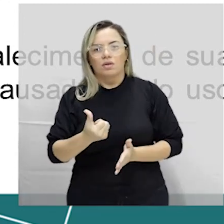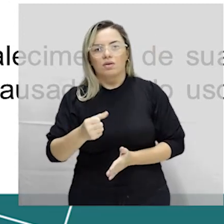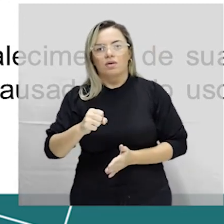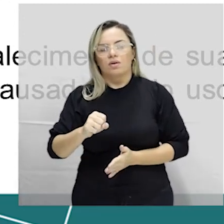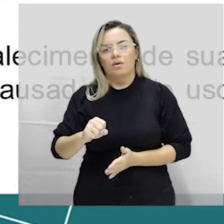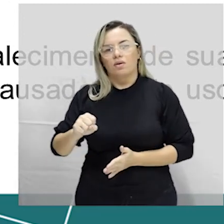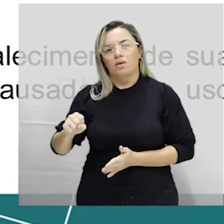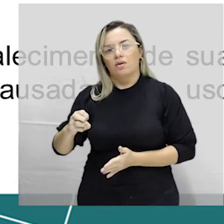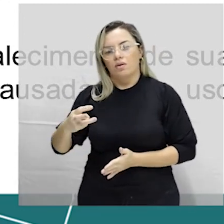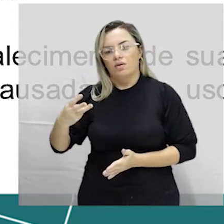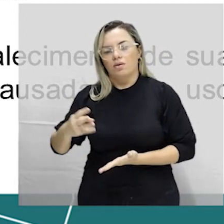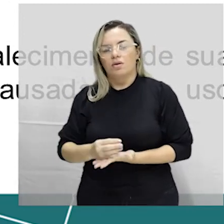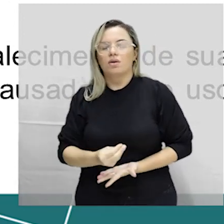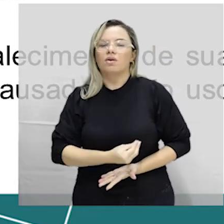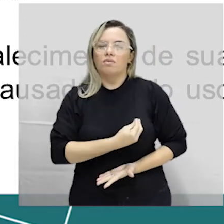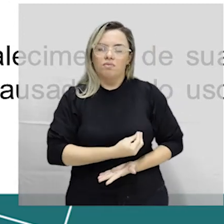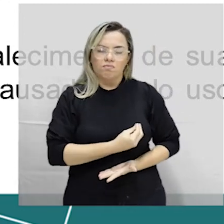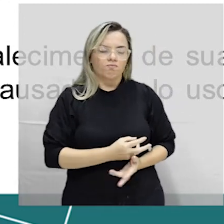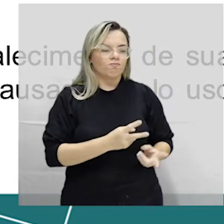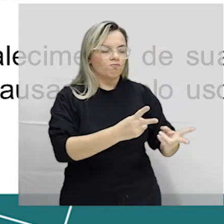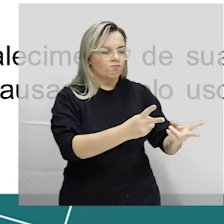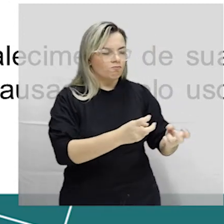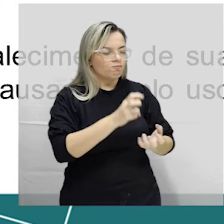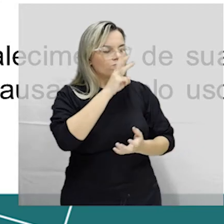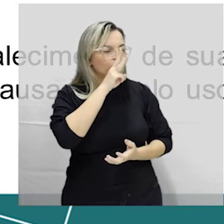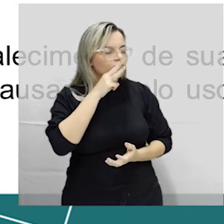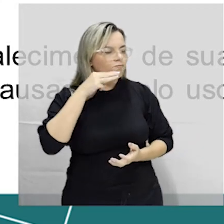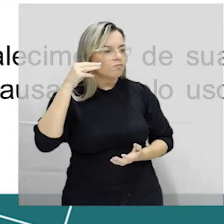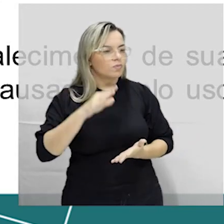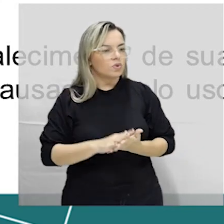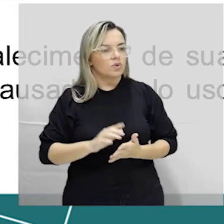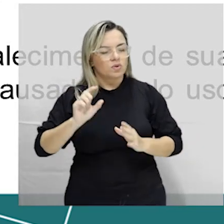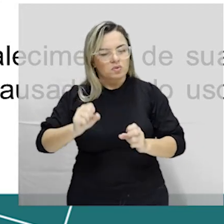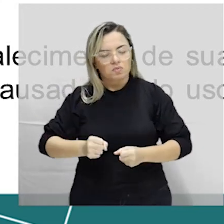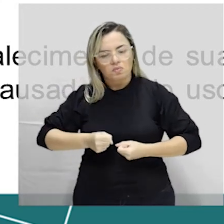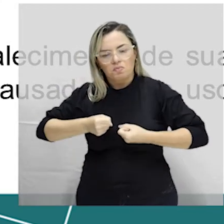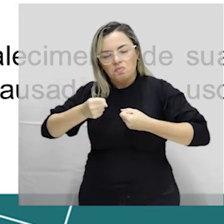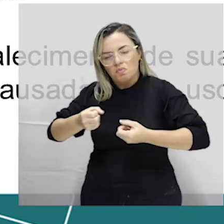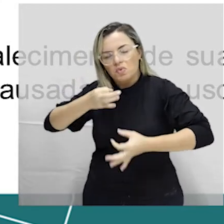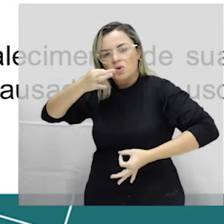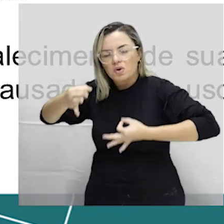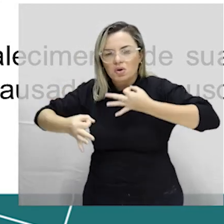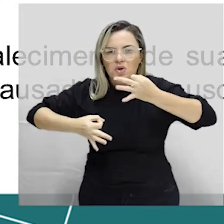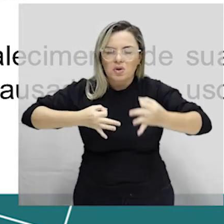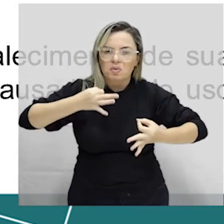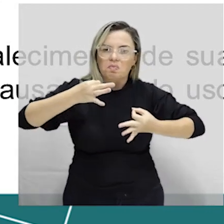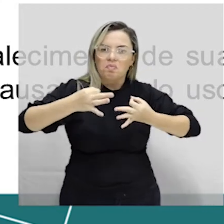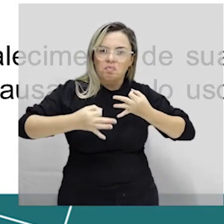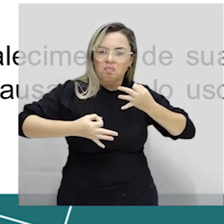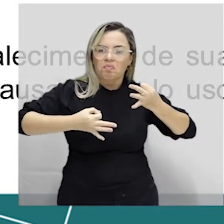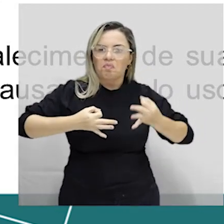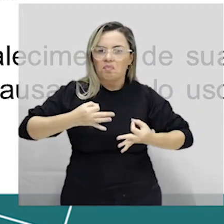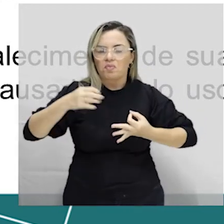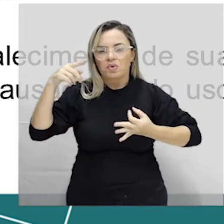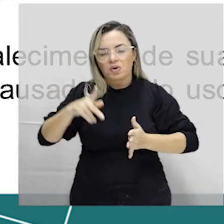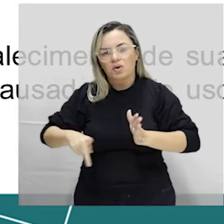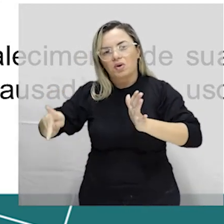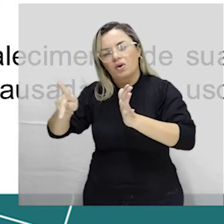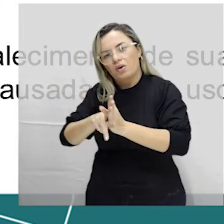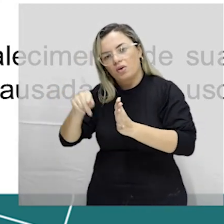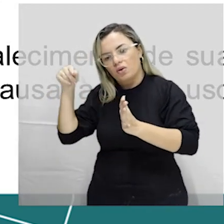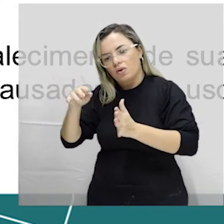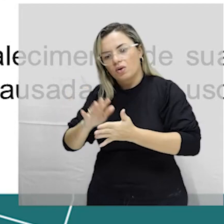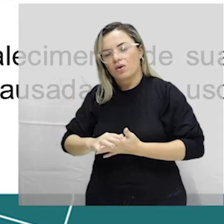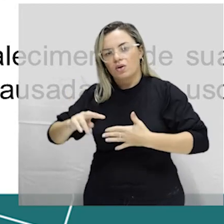pouco sobre a vida do Marx, a gente percebeu aí que pelas fortes posições que ele tinha, muito críticas, muito duras, ele